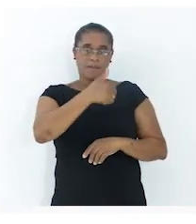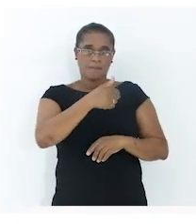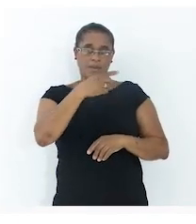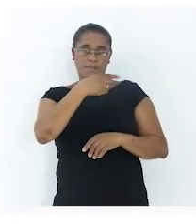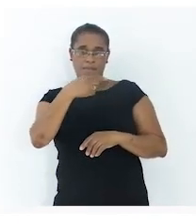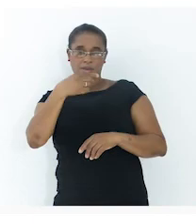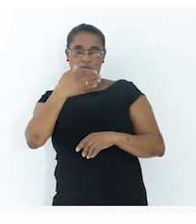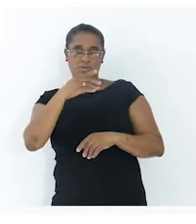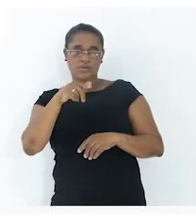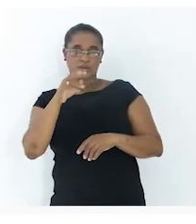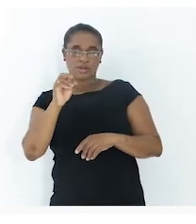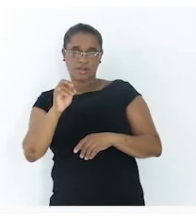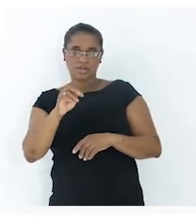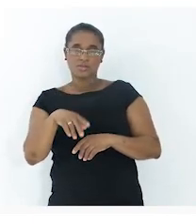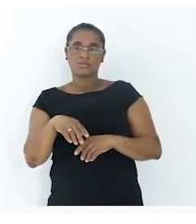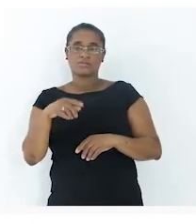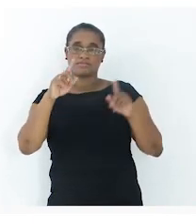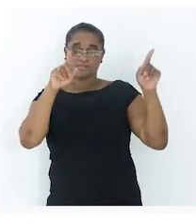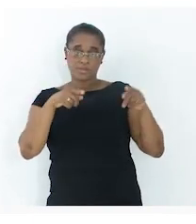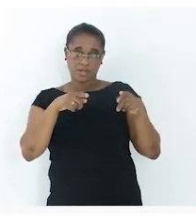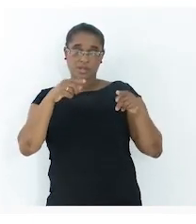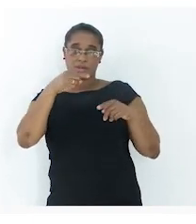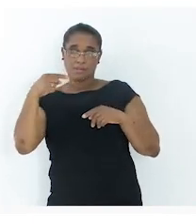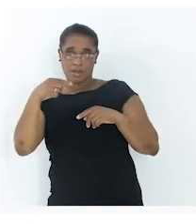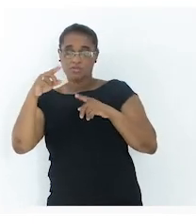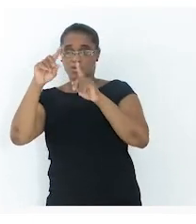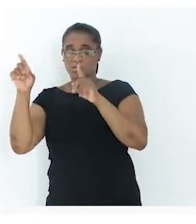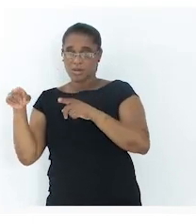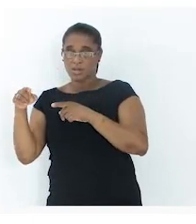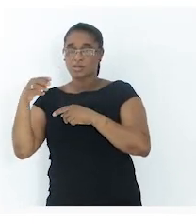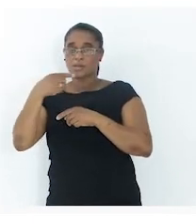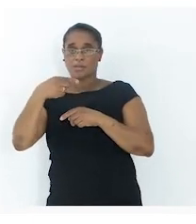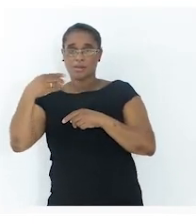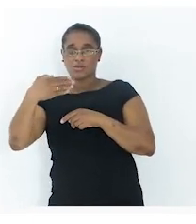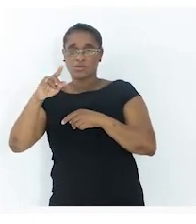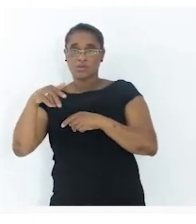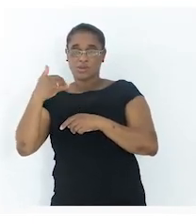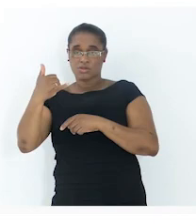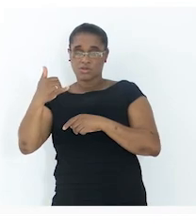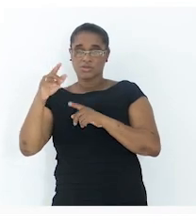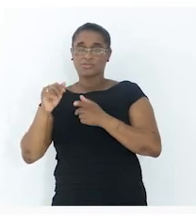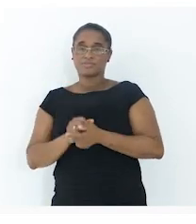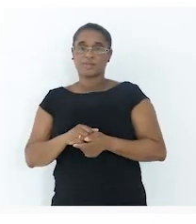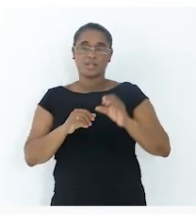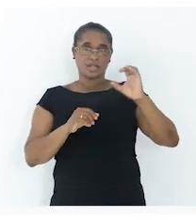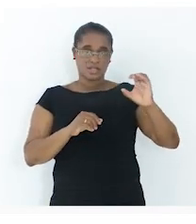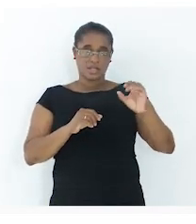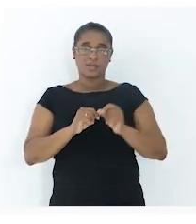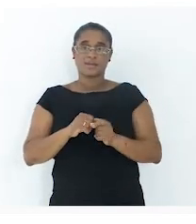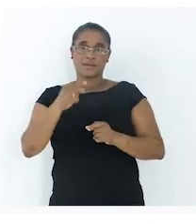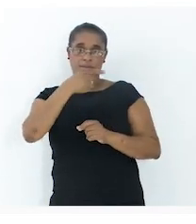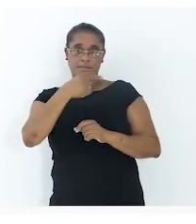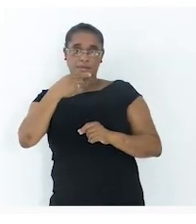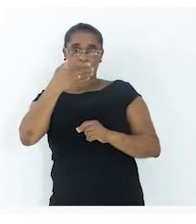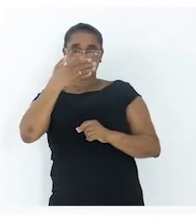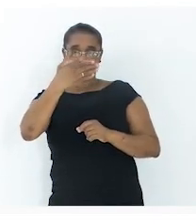menos 1,3 menos, entre parênteses, menos 1,2. A linha C, menos